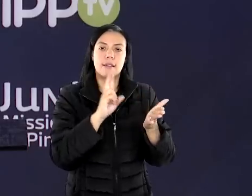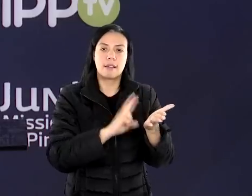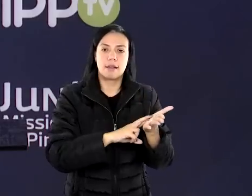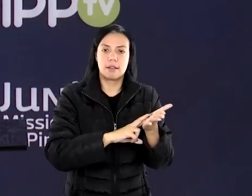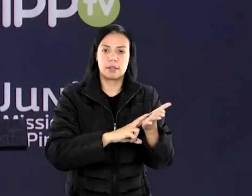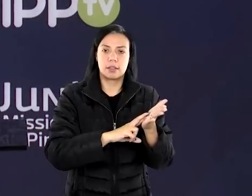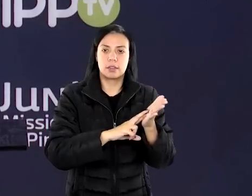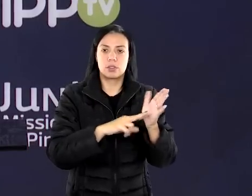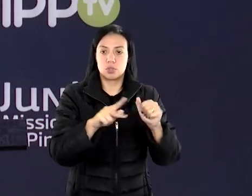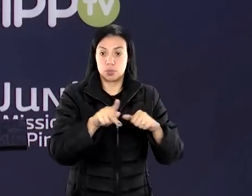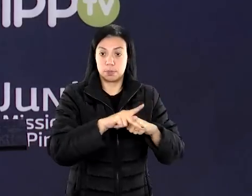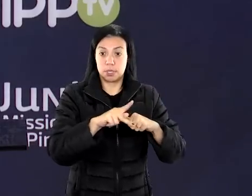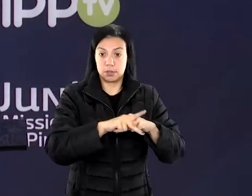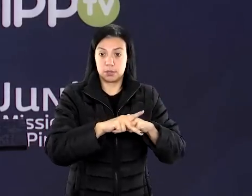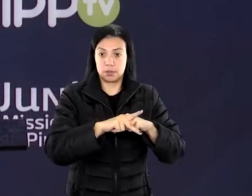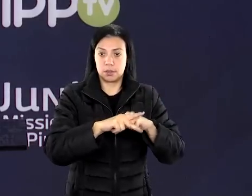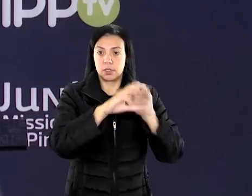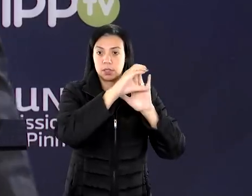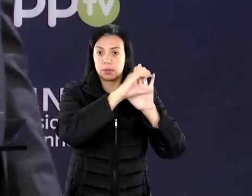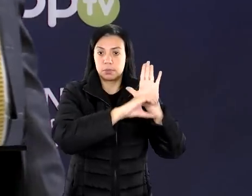Acharam, irmãos? Vamos ler.